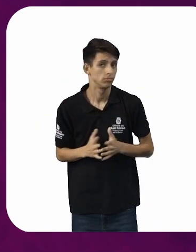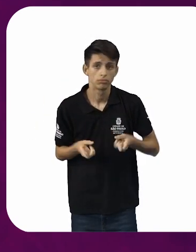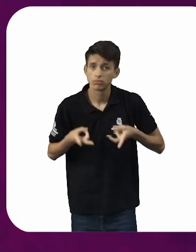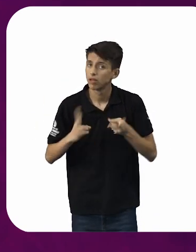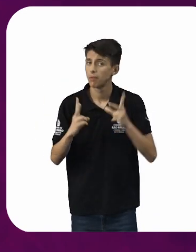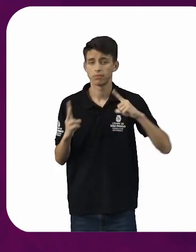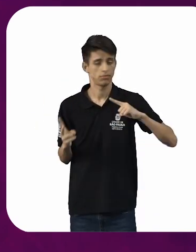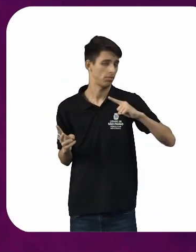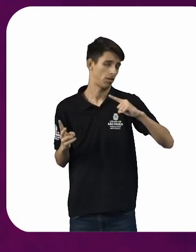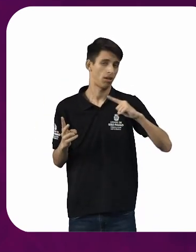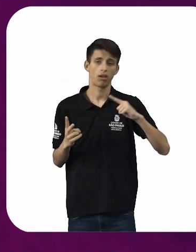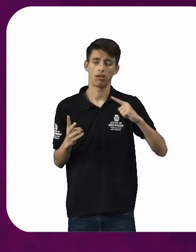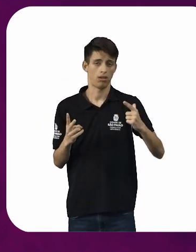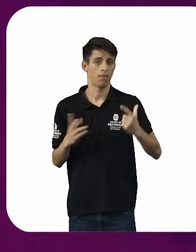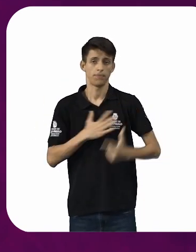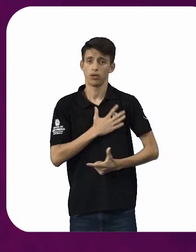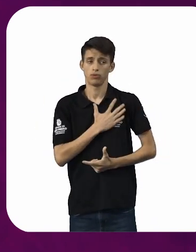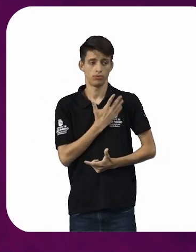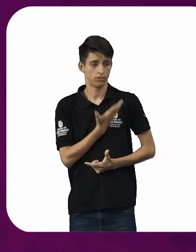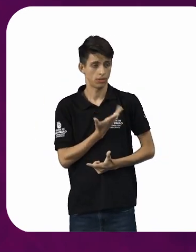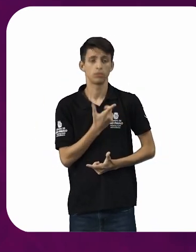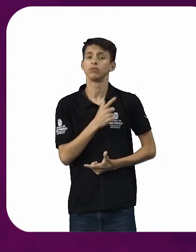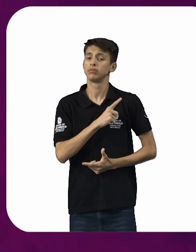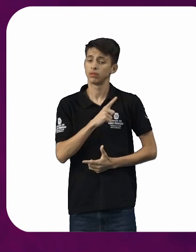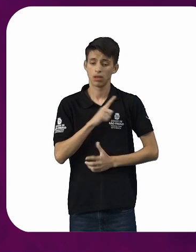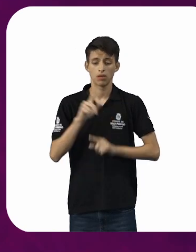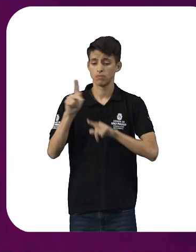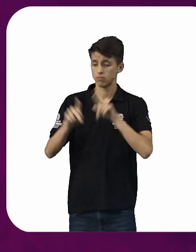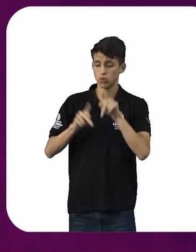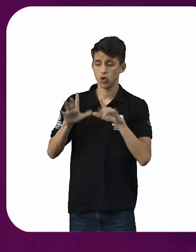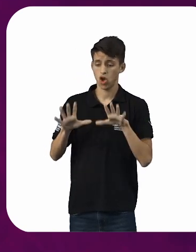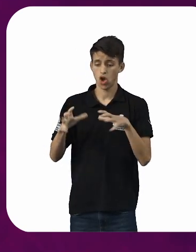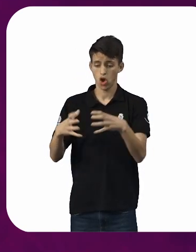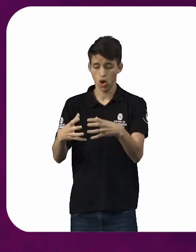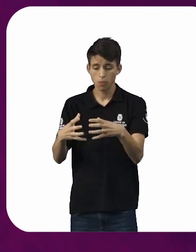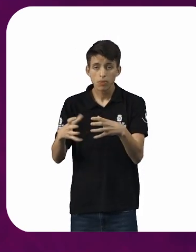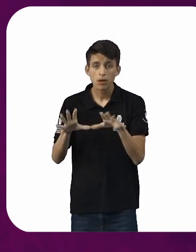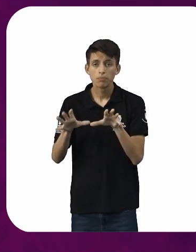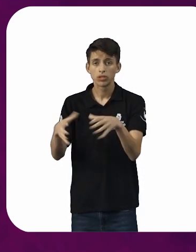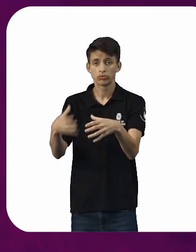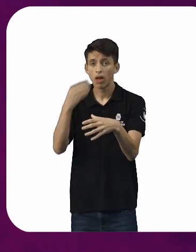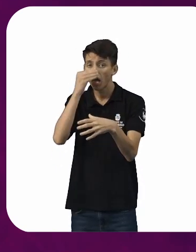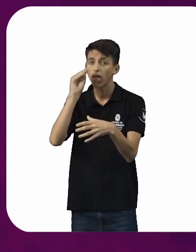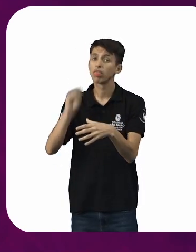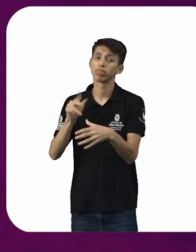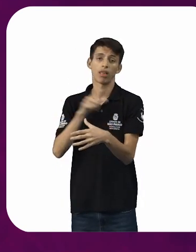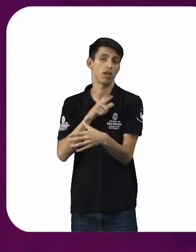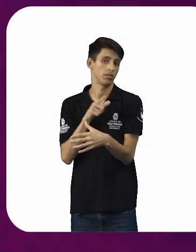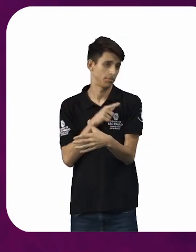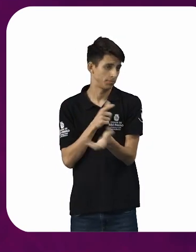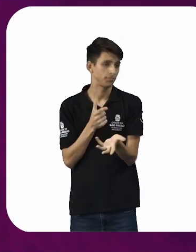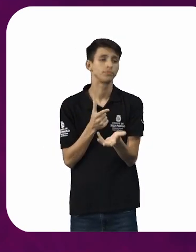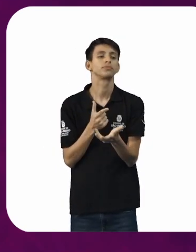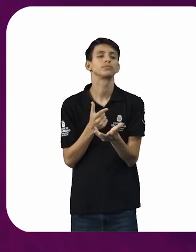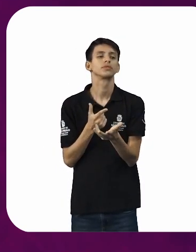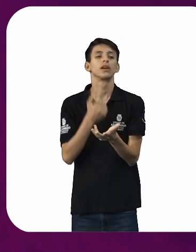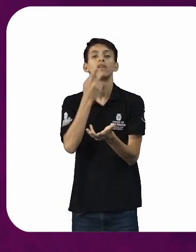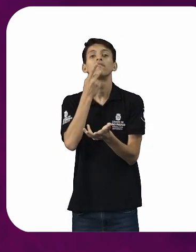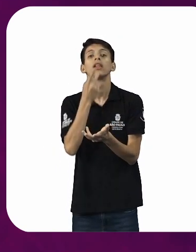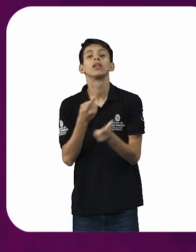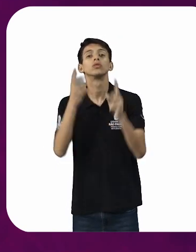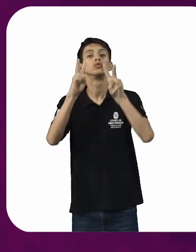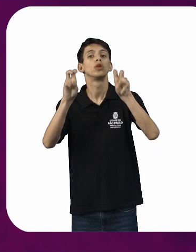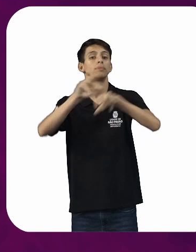grande reflexo na vida das populações e grupos sociais mais vulnerabilizados. A gente parte sempre da questão racial,